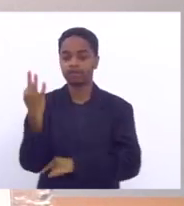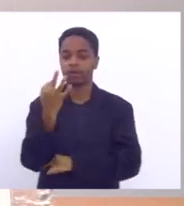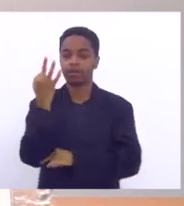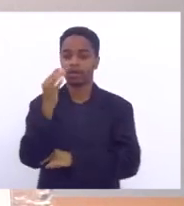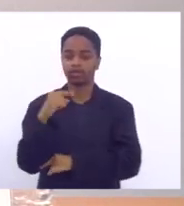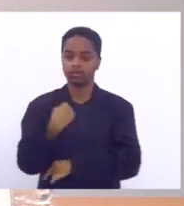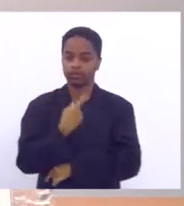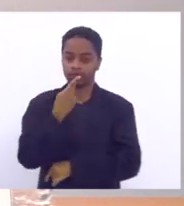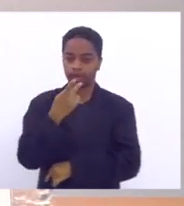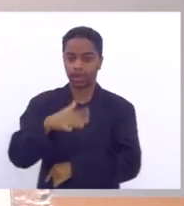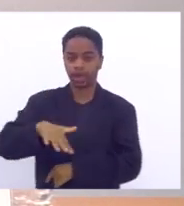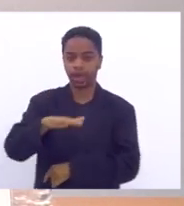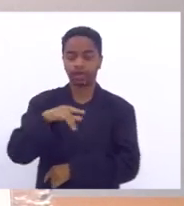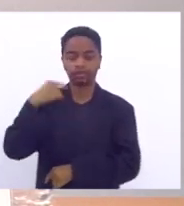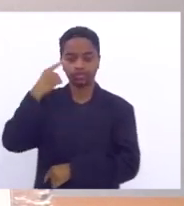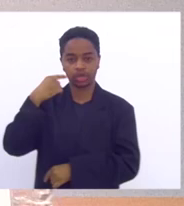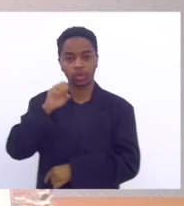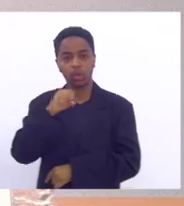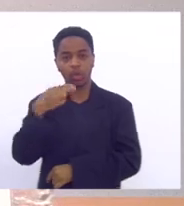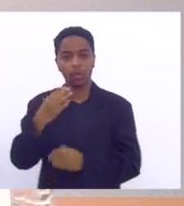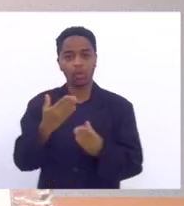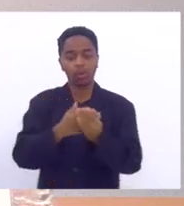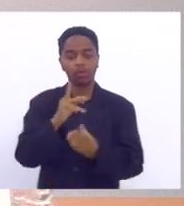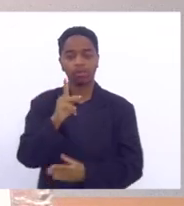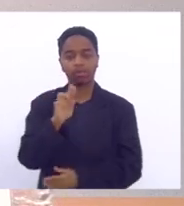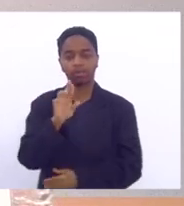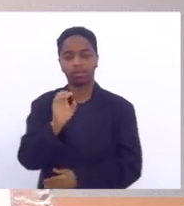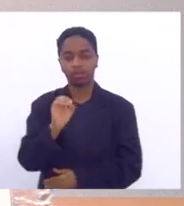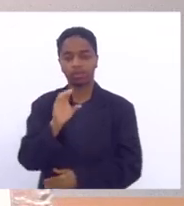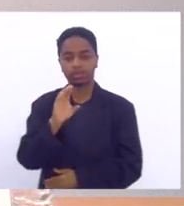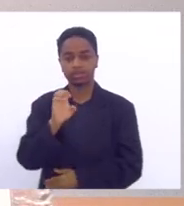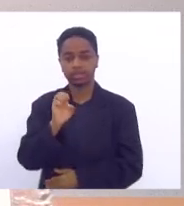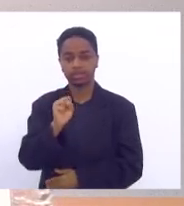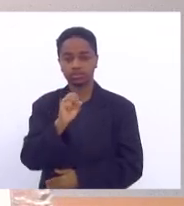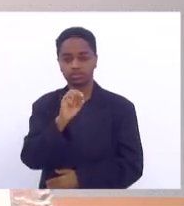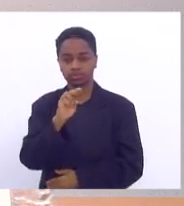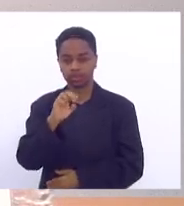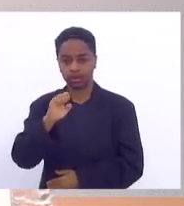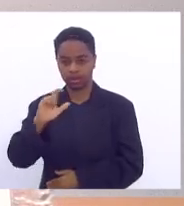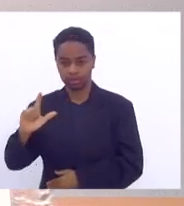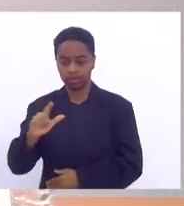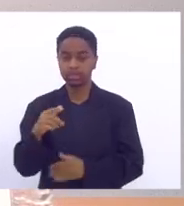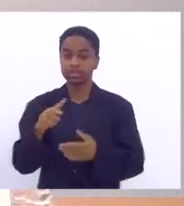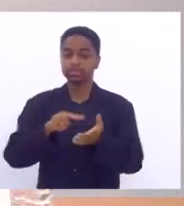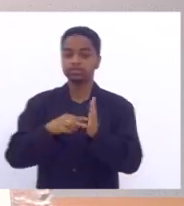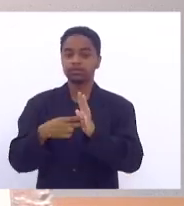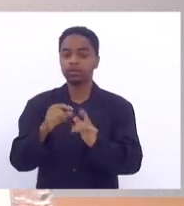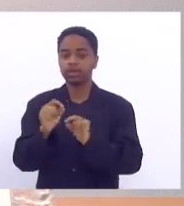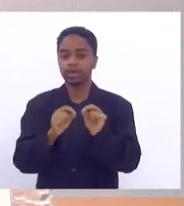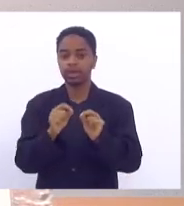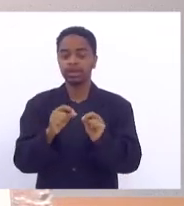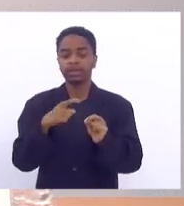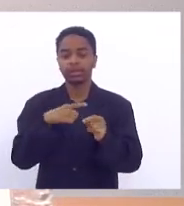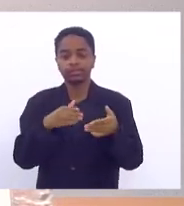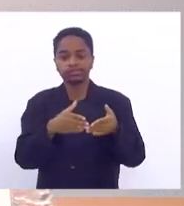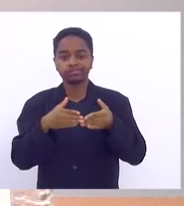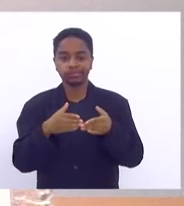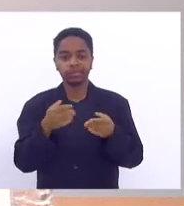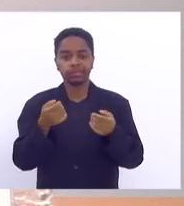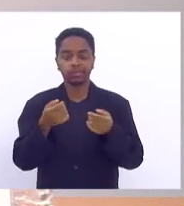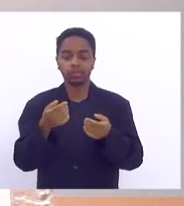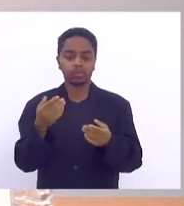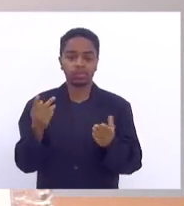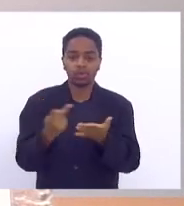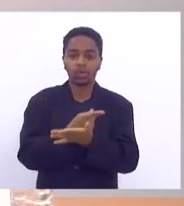direito ou processual que é o A prerrogativa de foro do parlamentar de ser processado em julgado num